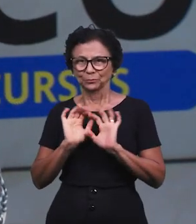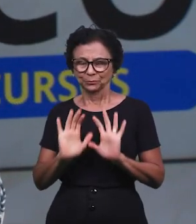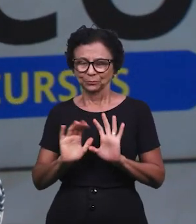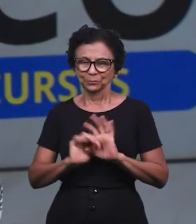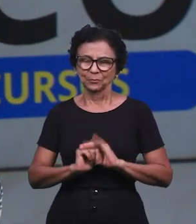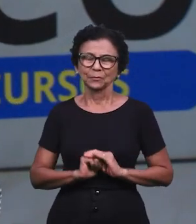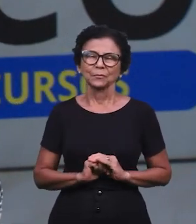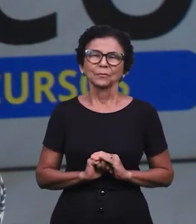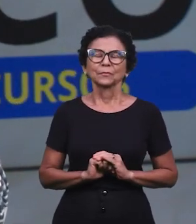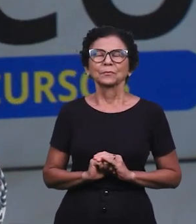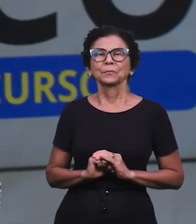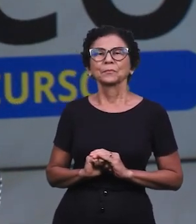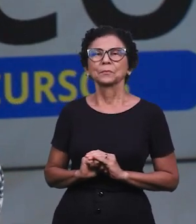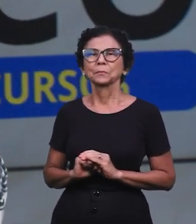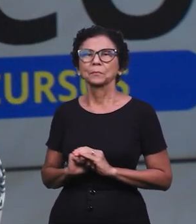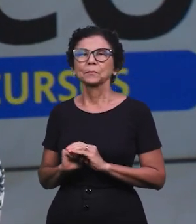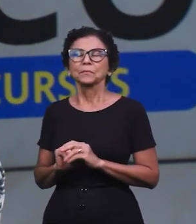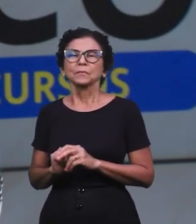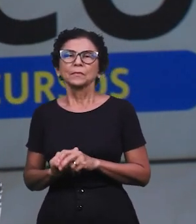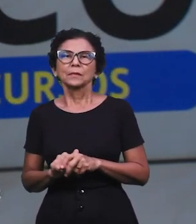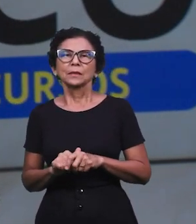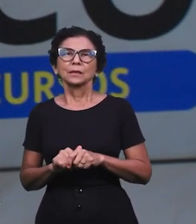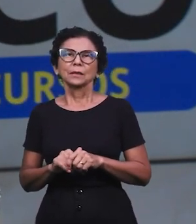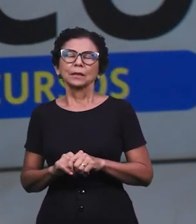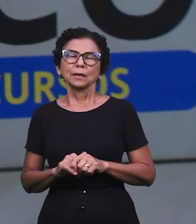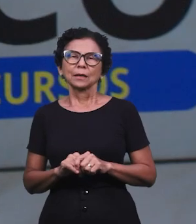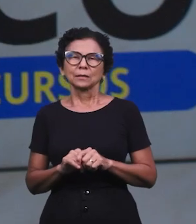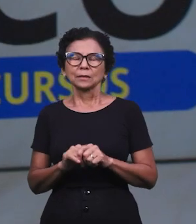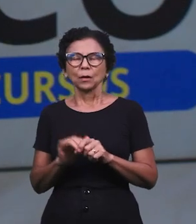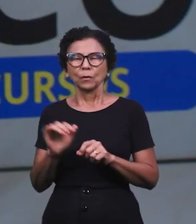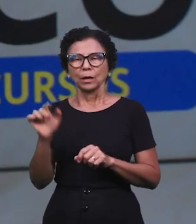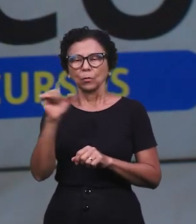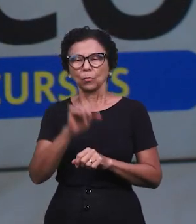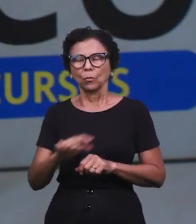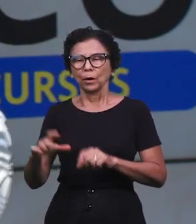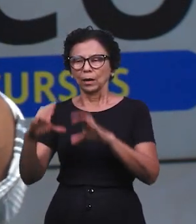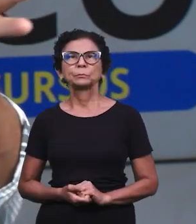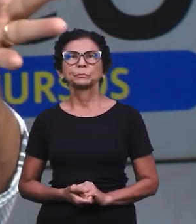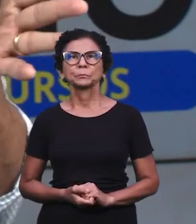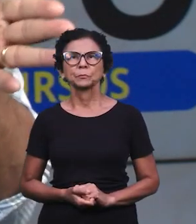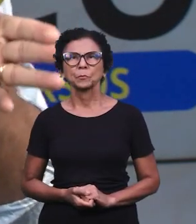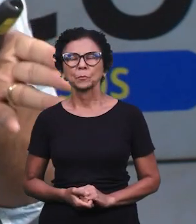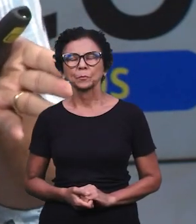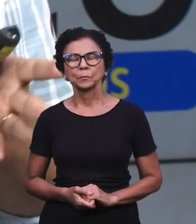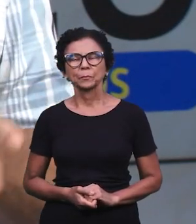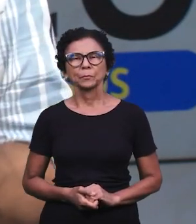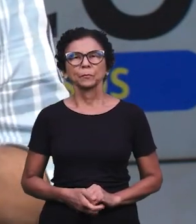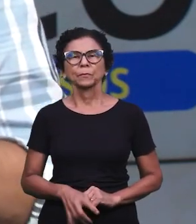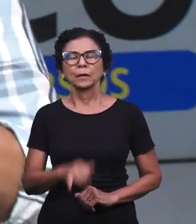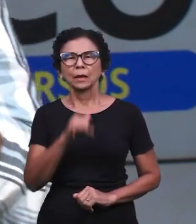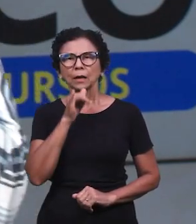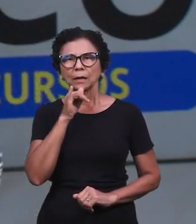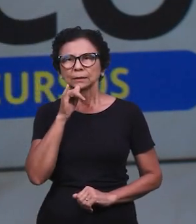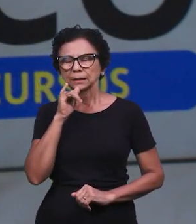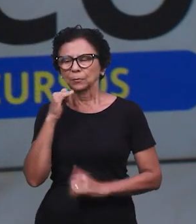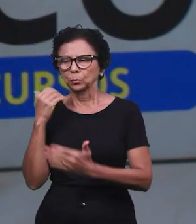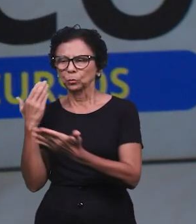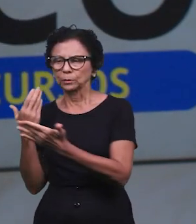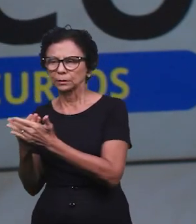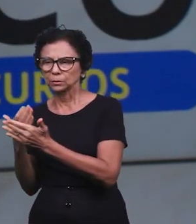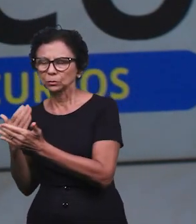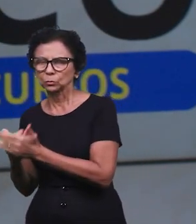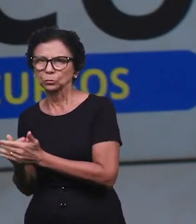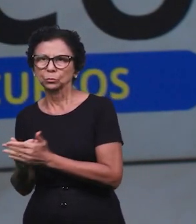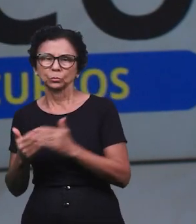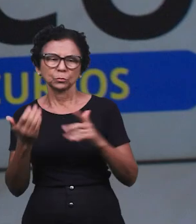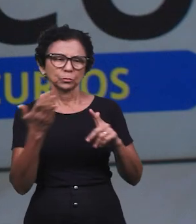de estudos e depois fazer um intervalo para descansar. Uma sessão de estudo e um intervalo